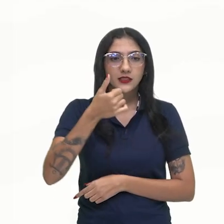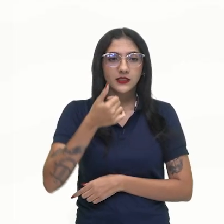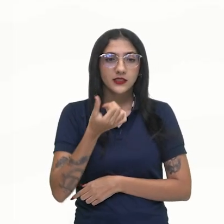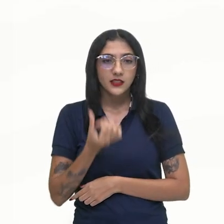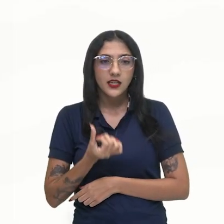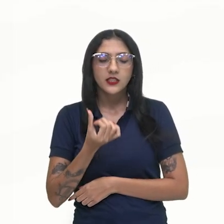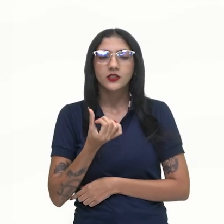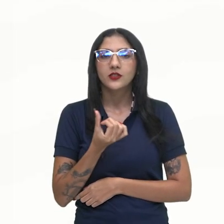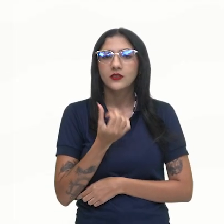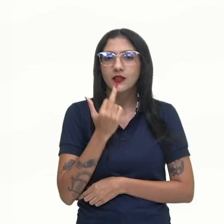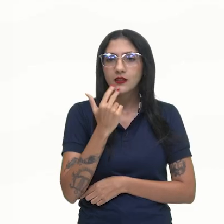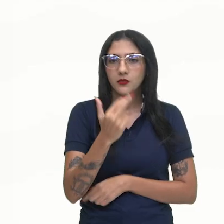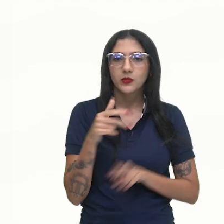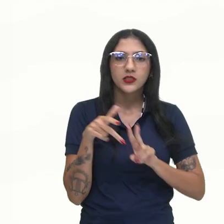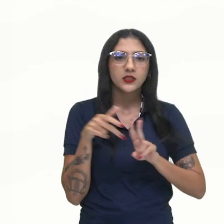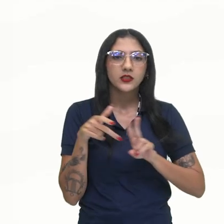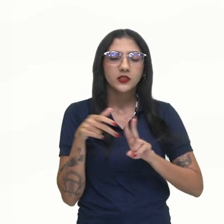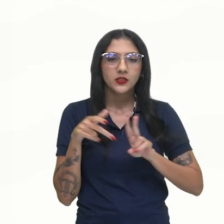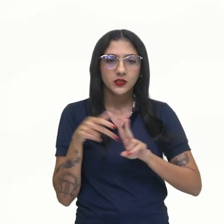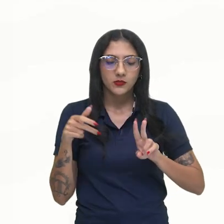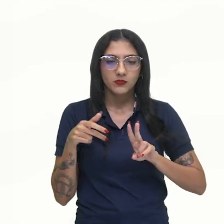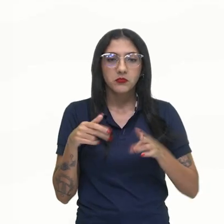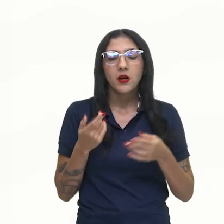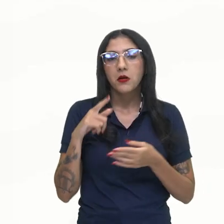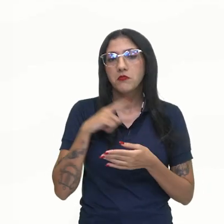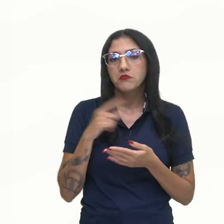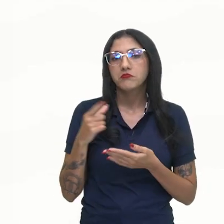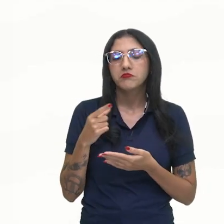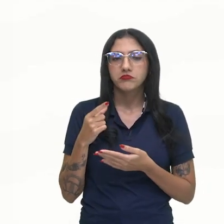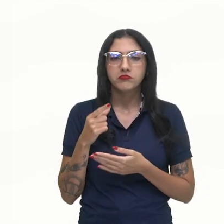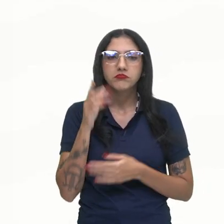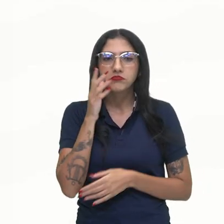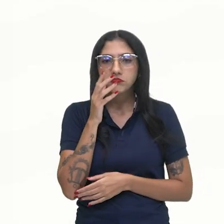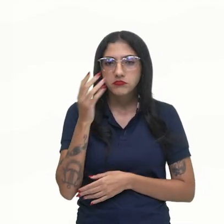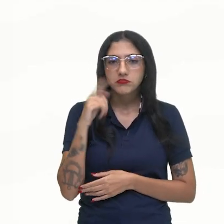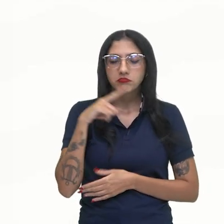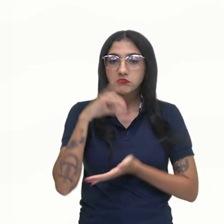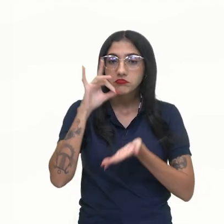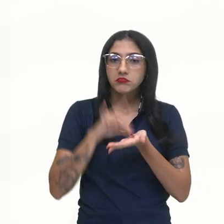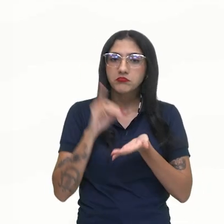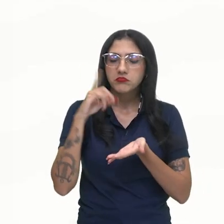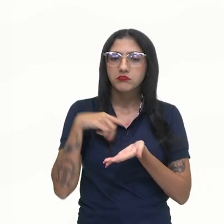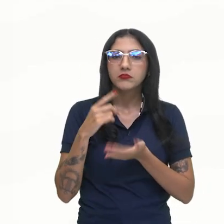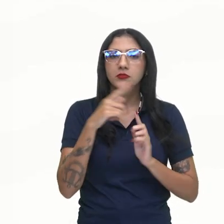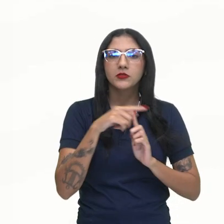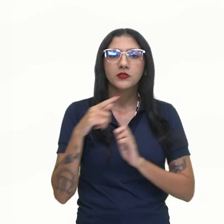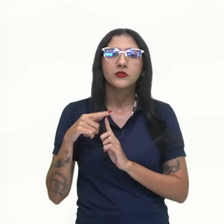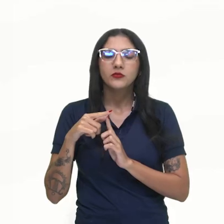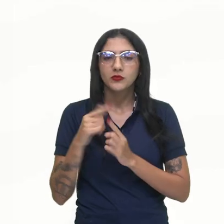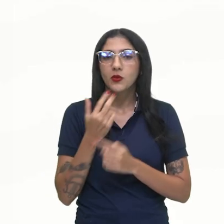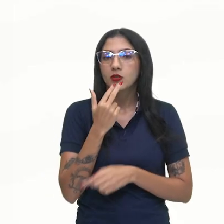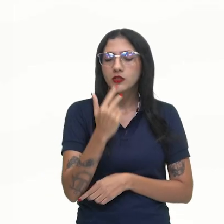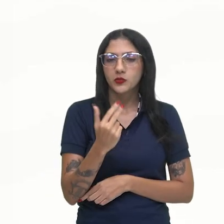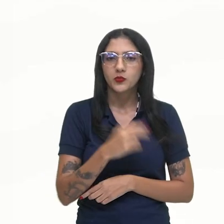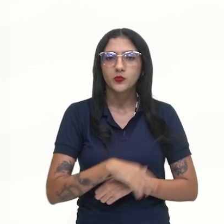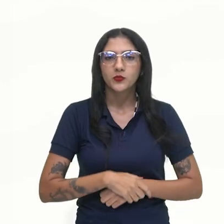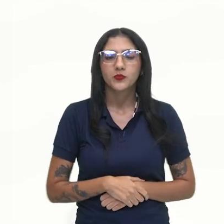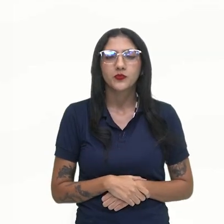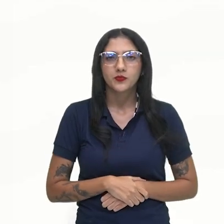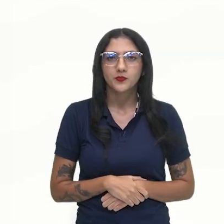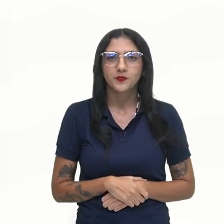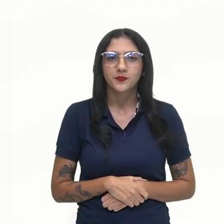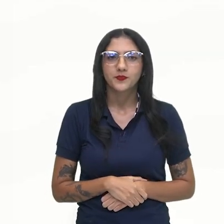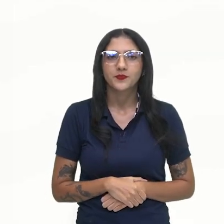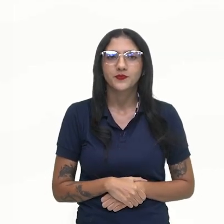ok? E chegou aí ao seu official status, ao status oficial.